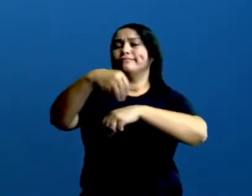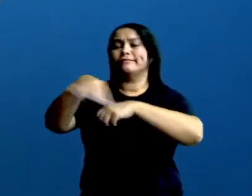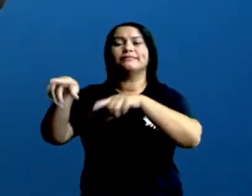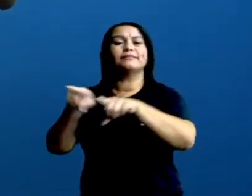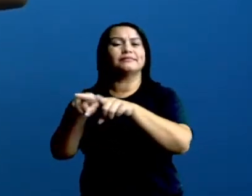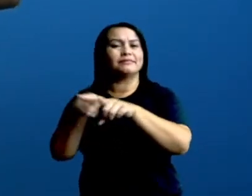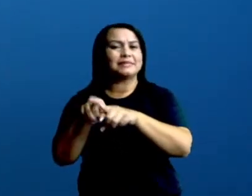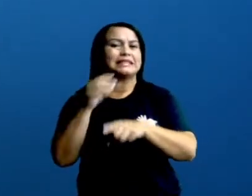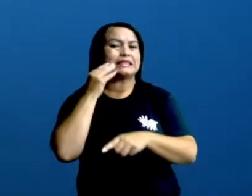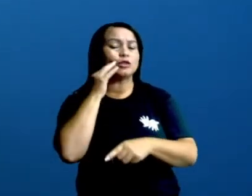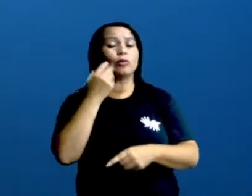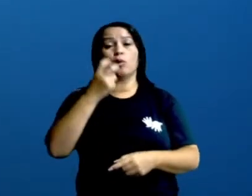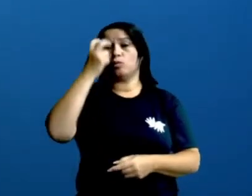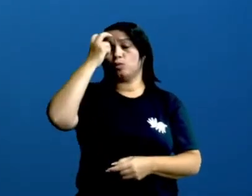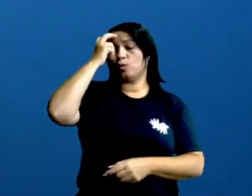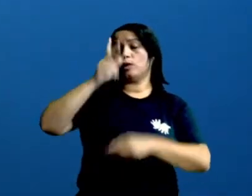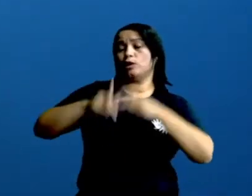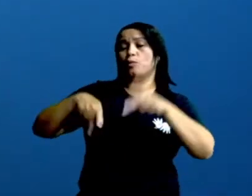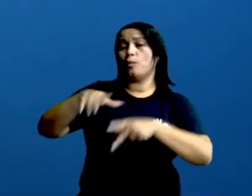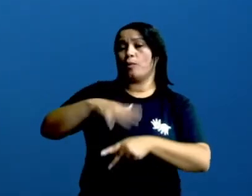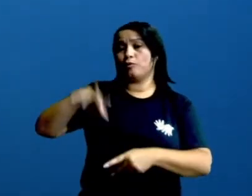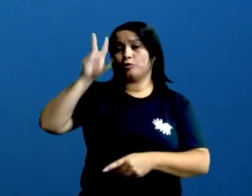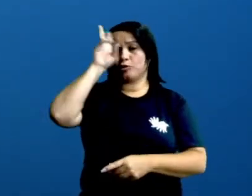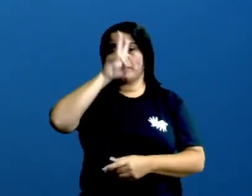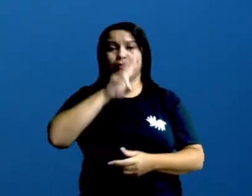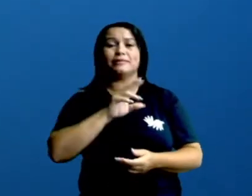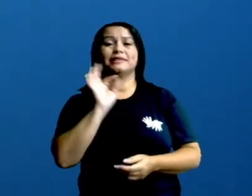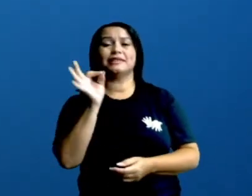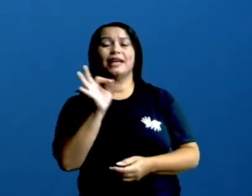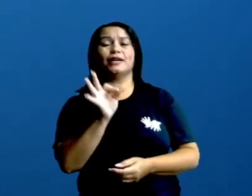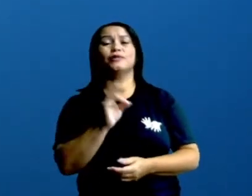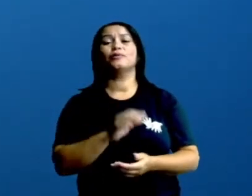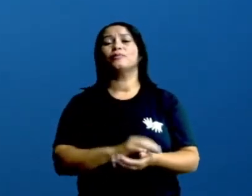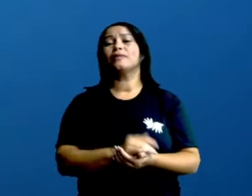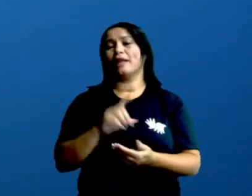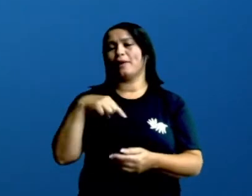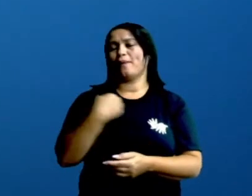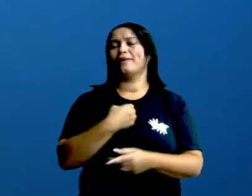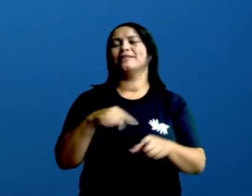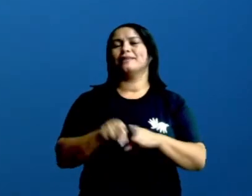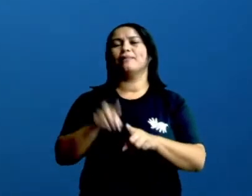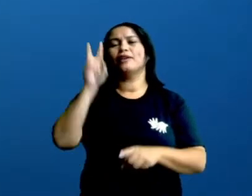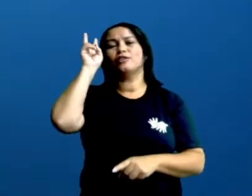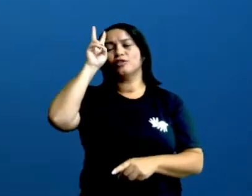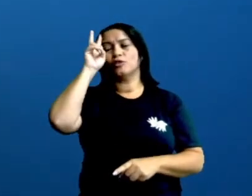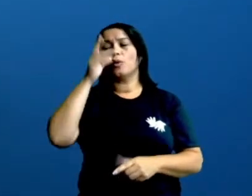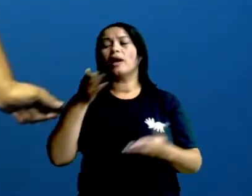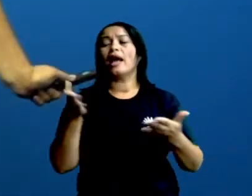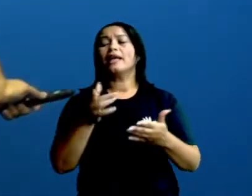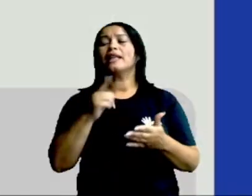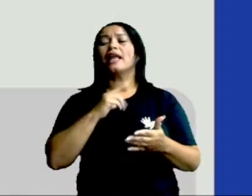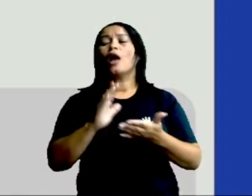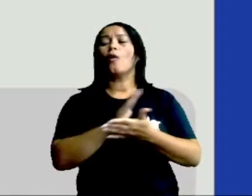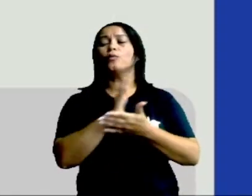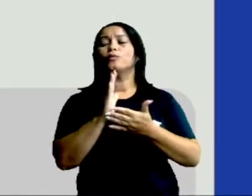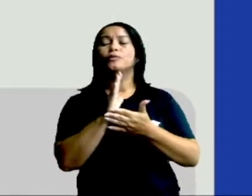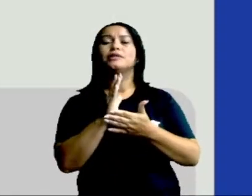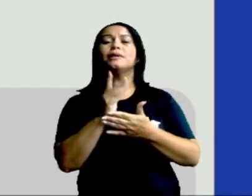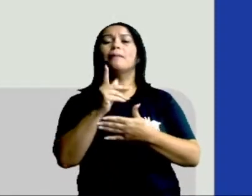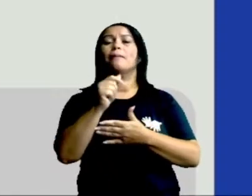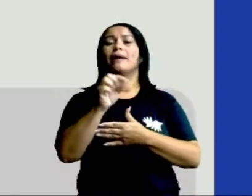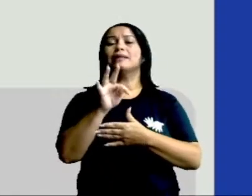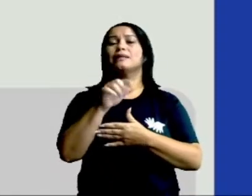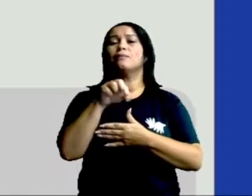de um povo, sobre a história de um povo, né? Tá certo? E da nossa história também. Então aqui alguns patrimônios